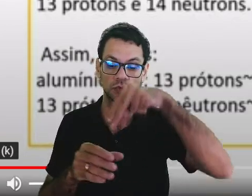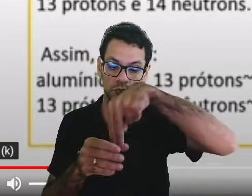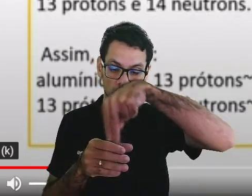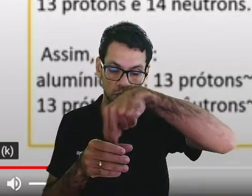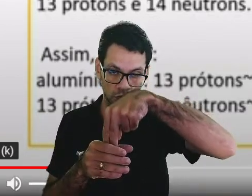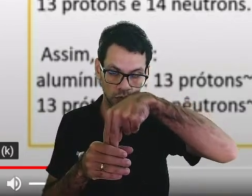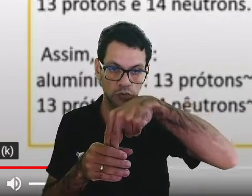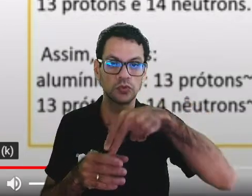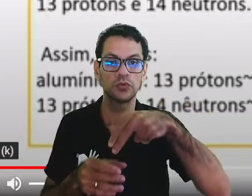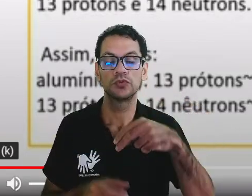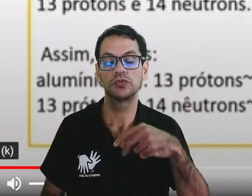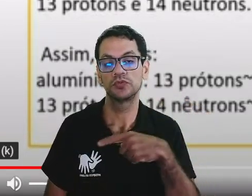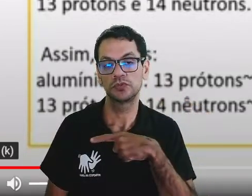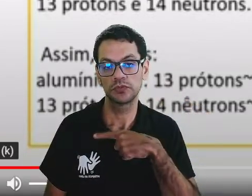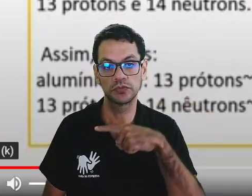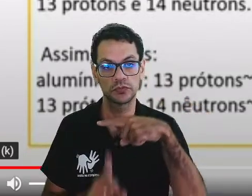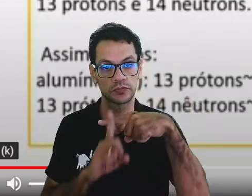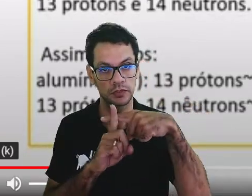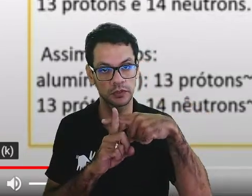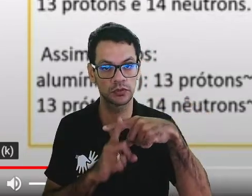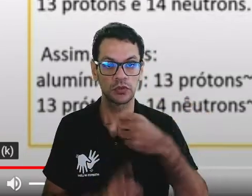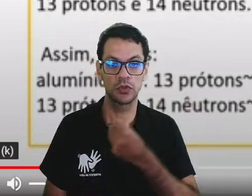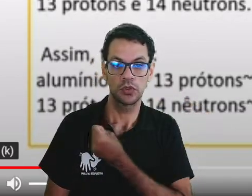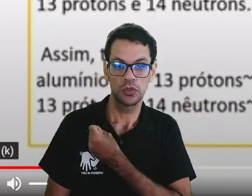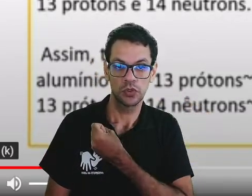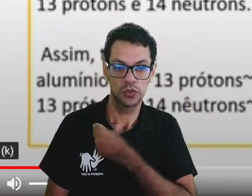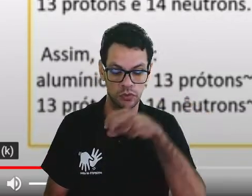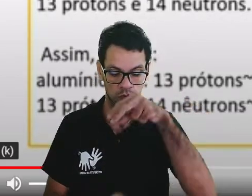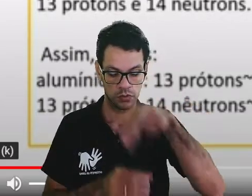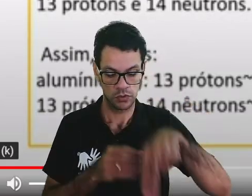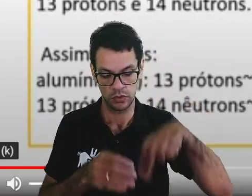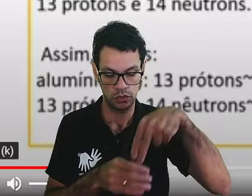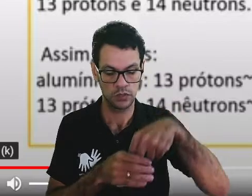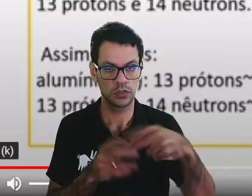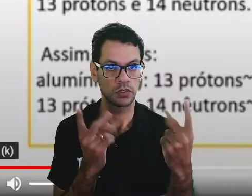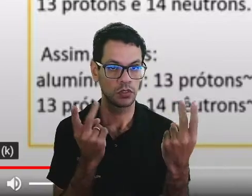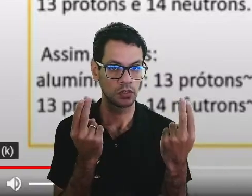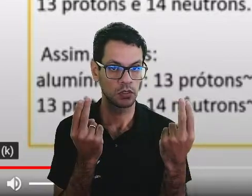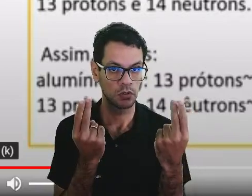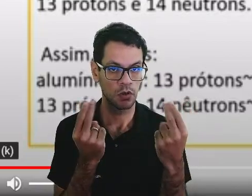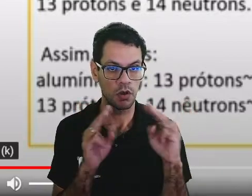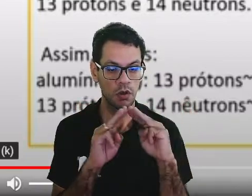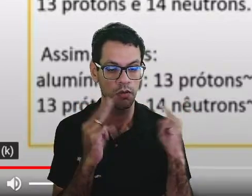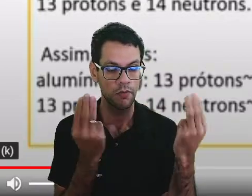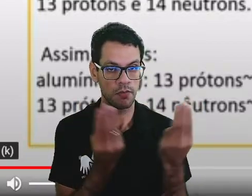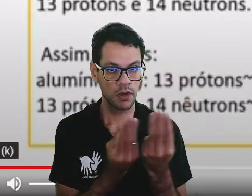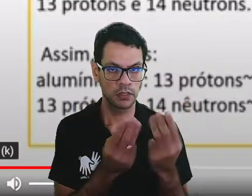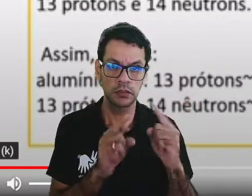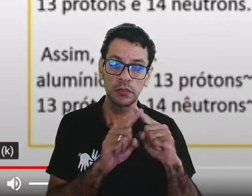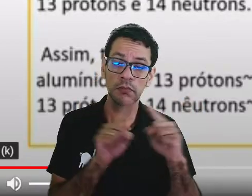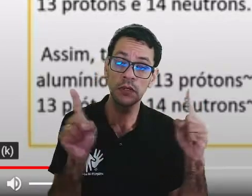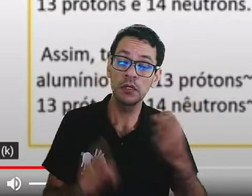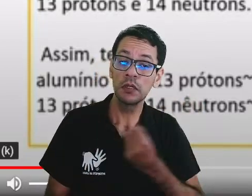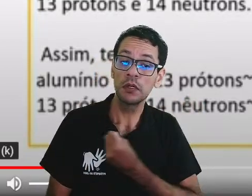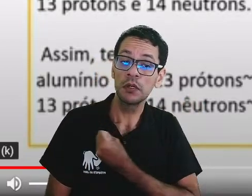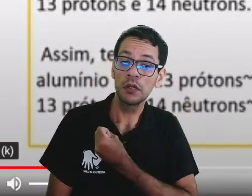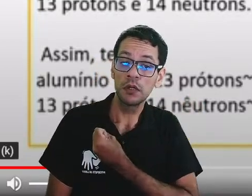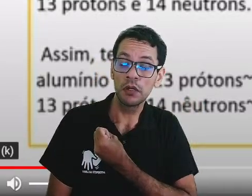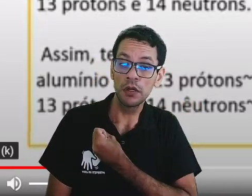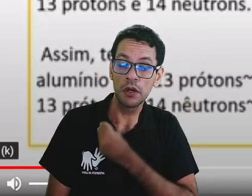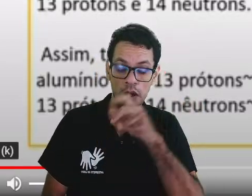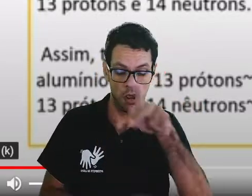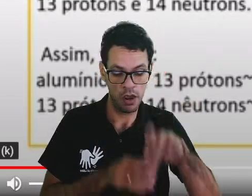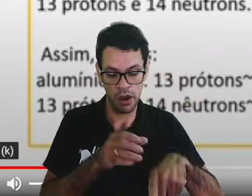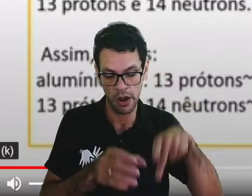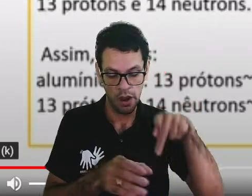próton, número de prótons, mais o número de nêutrons é igual a massa. Só que o número de prótons é a mesma coisa